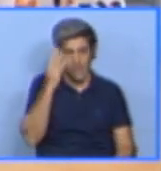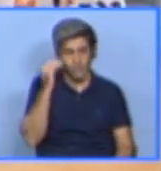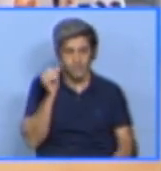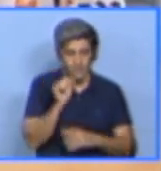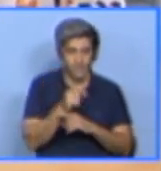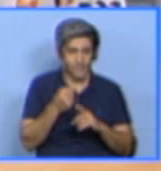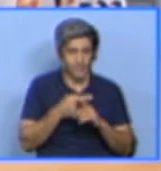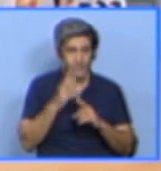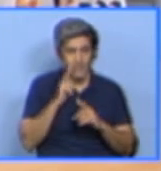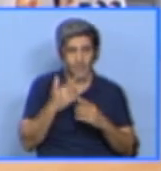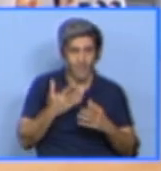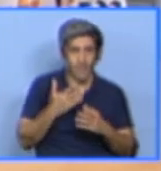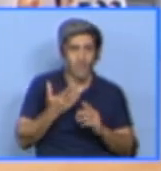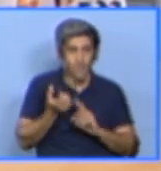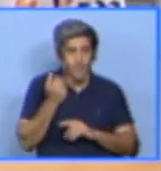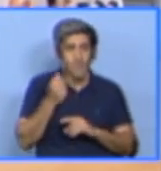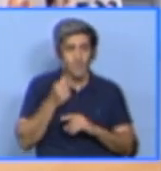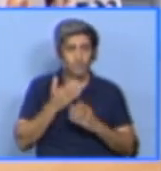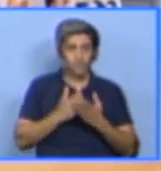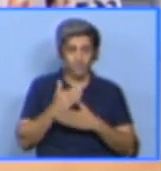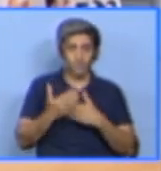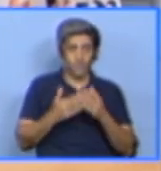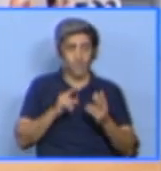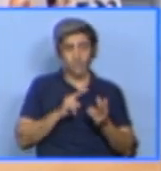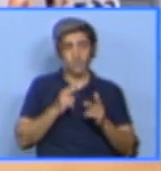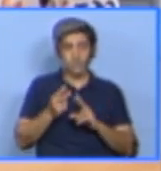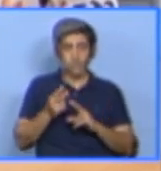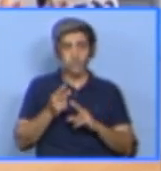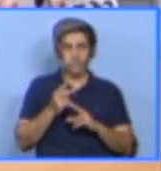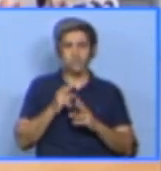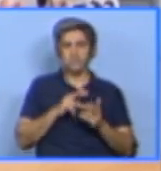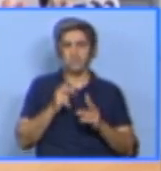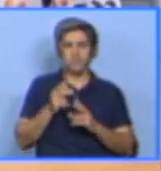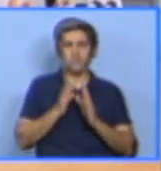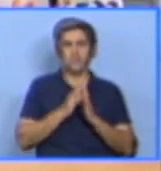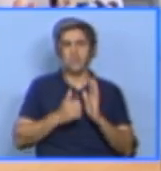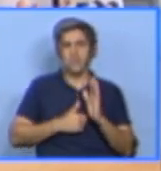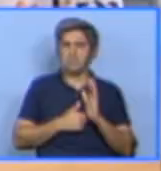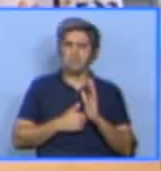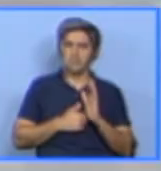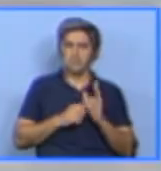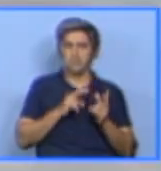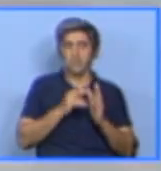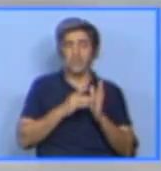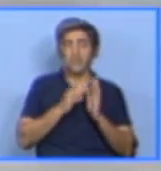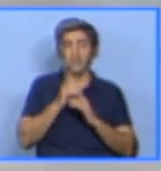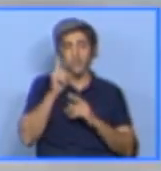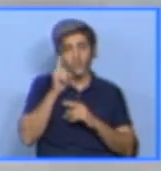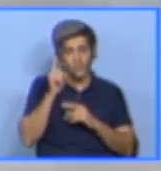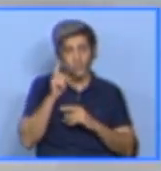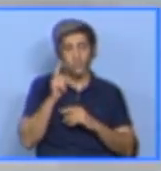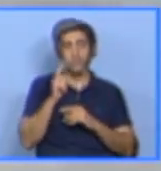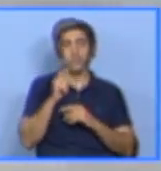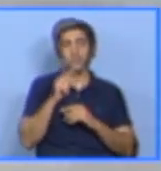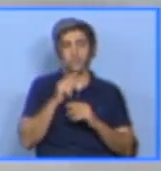é muito interessante agora. Está a cumprir-se, não é? Está em curso, porque a conversão, muitos diziam, a conversão à Igreja Católica. Não, é conversão a Cristo e essa conversão